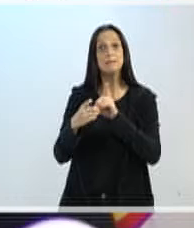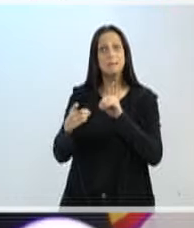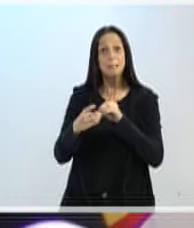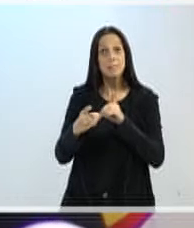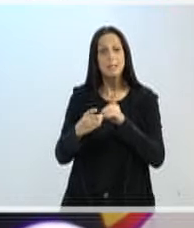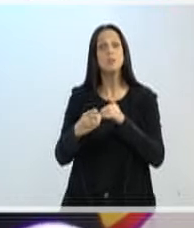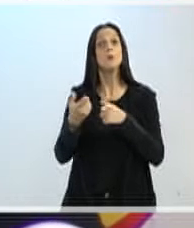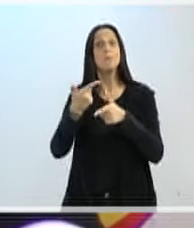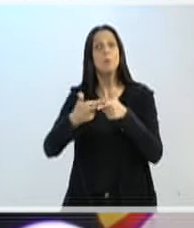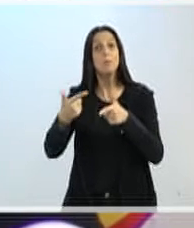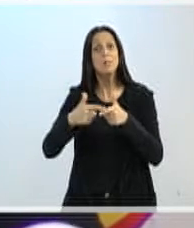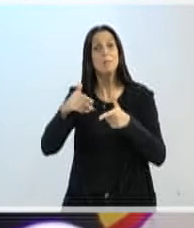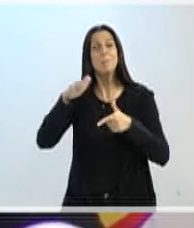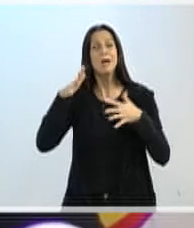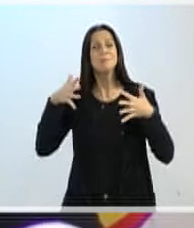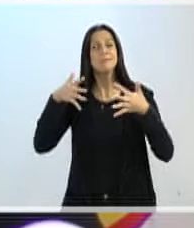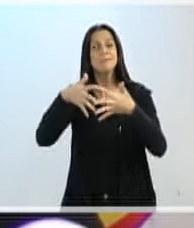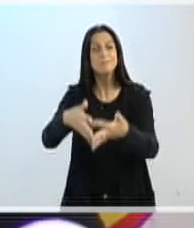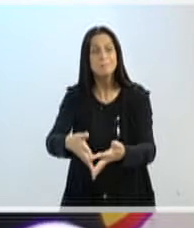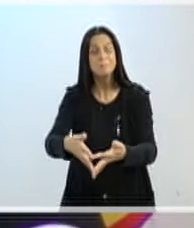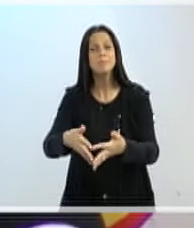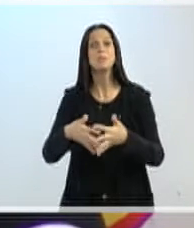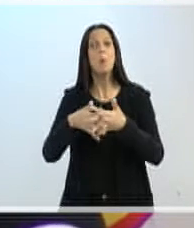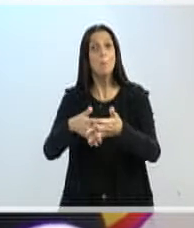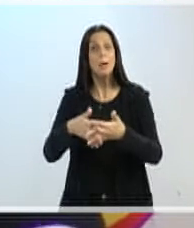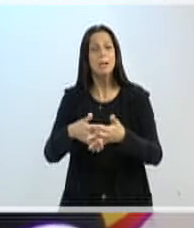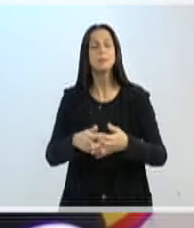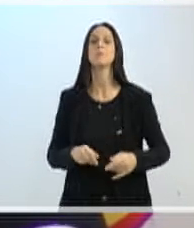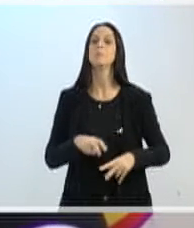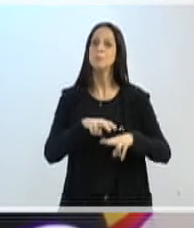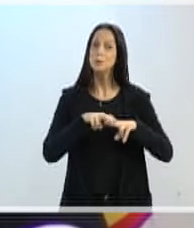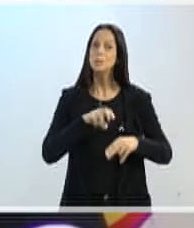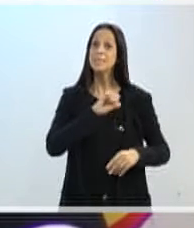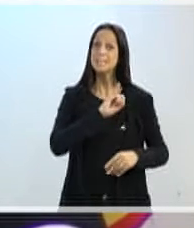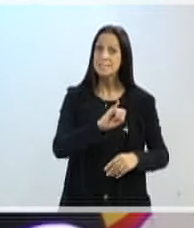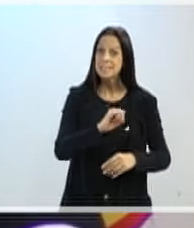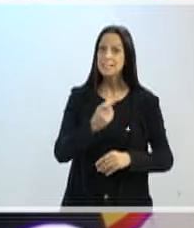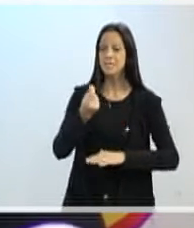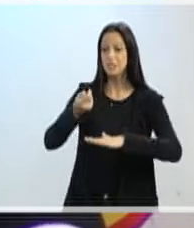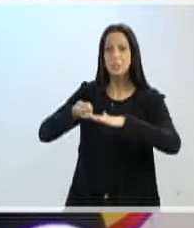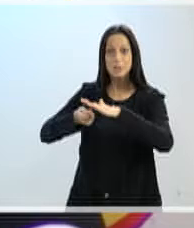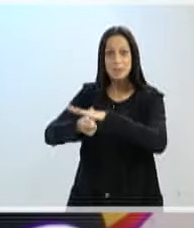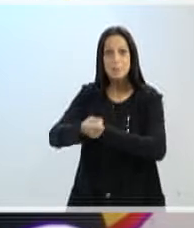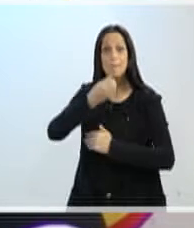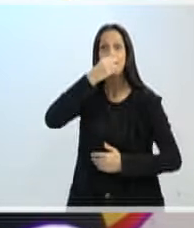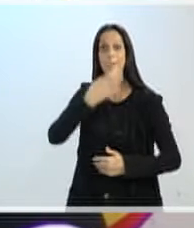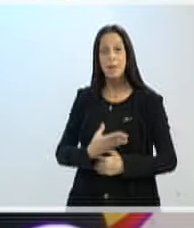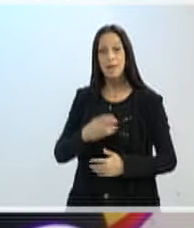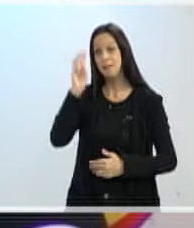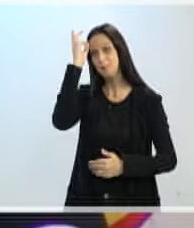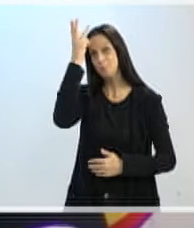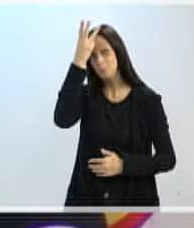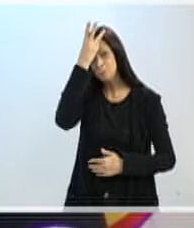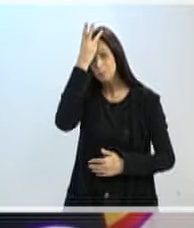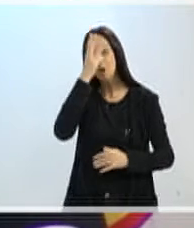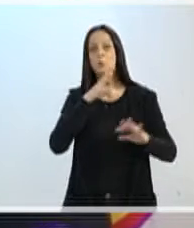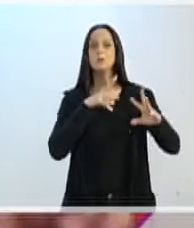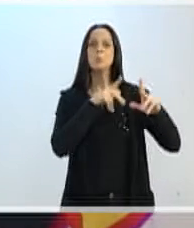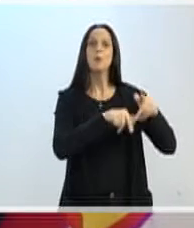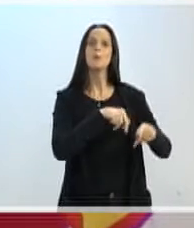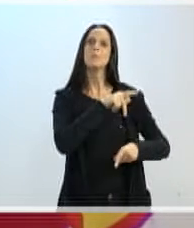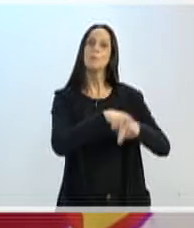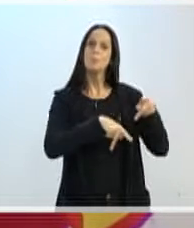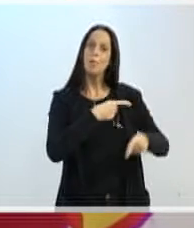seja, quem ganha com esse investimento são todos os catarinenses e Blumenau, que mais uma vez